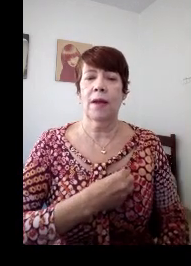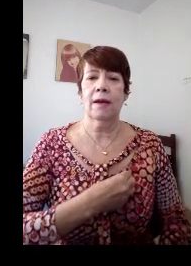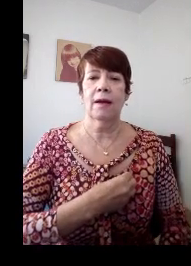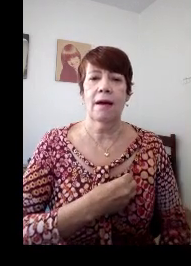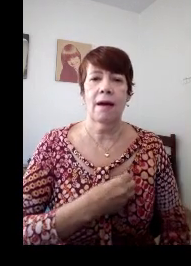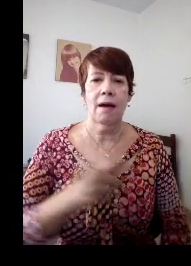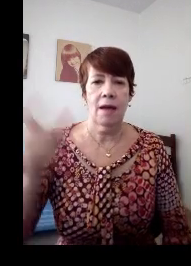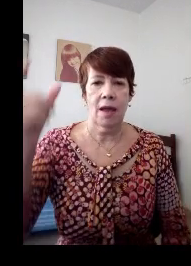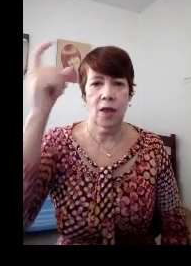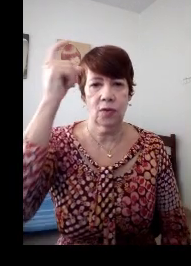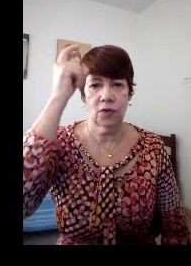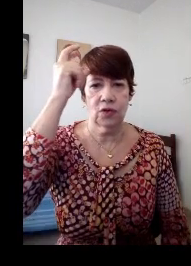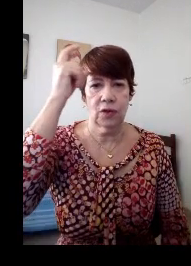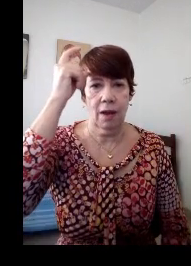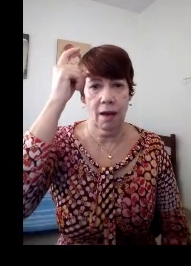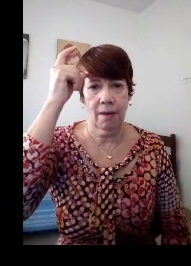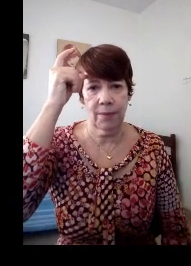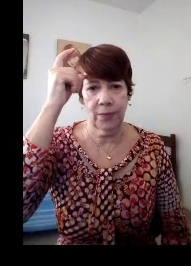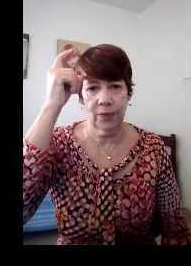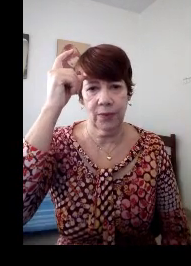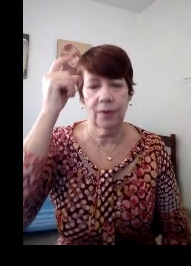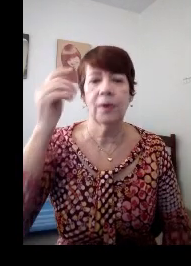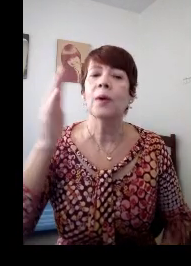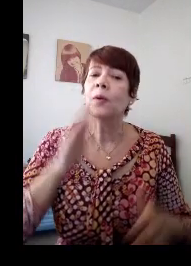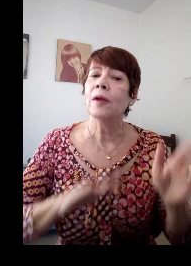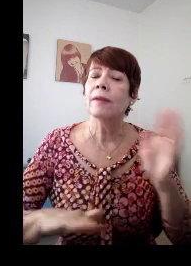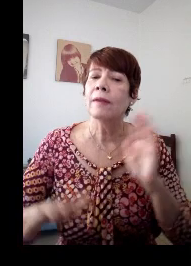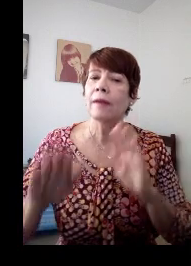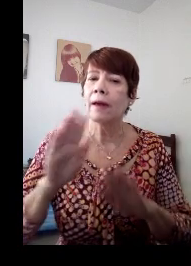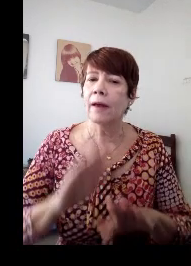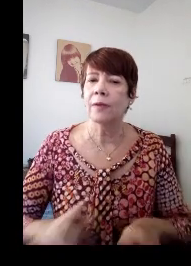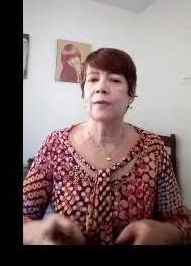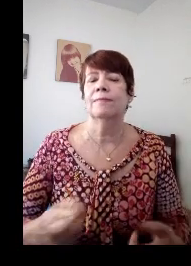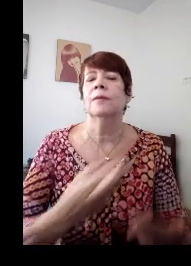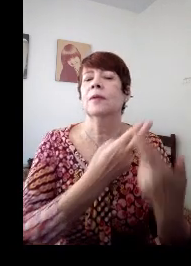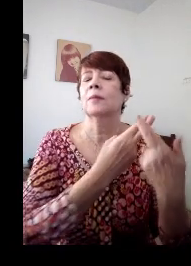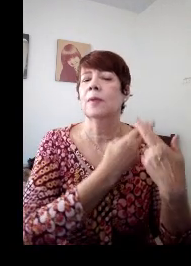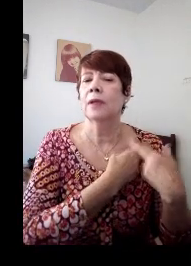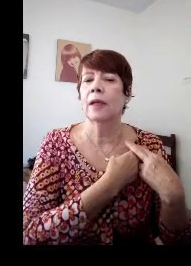responsabilidade que será que ela também não é nossa?